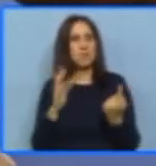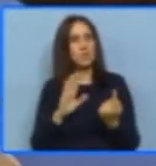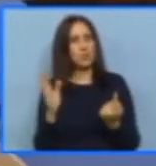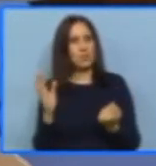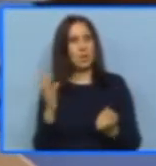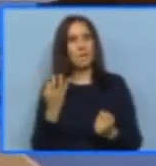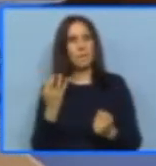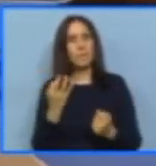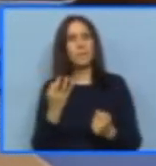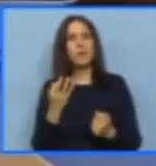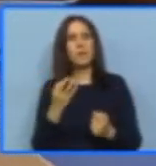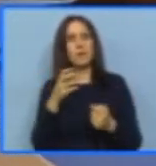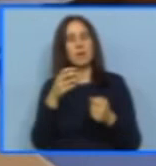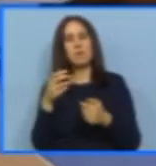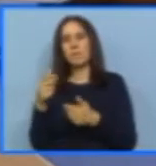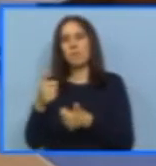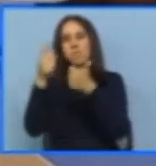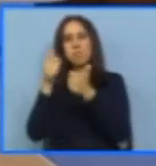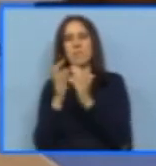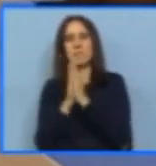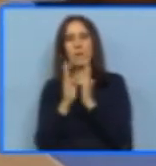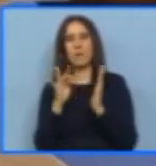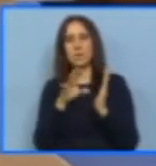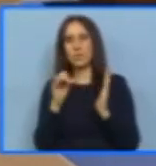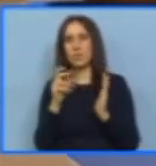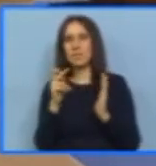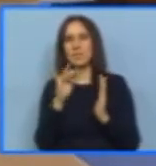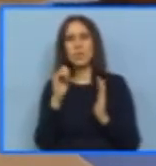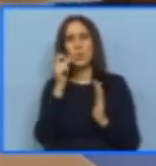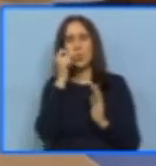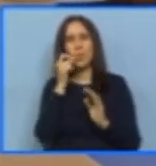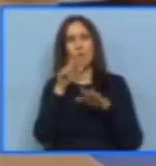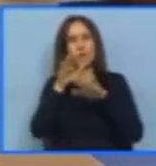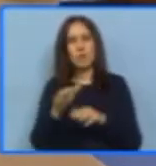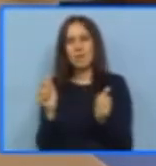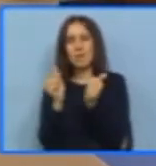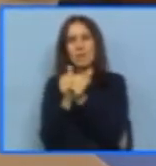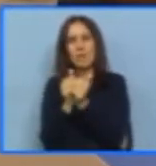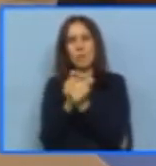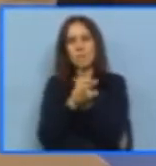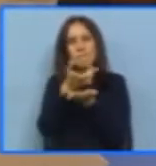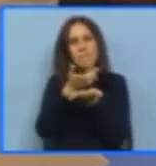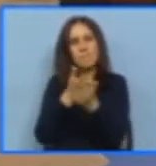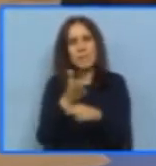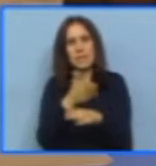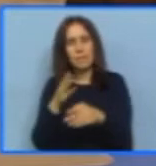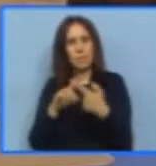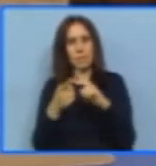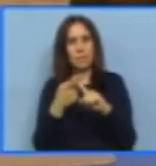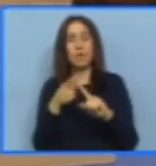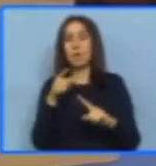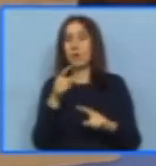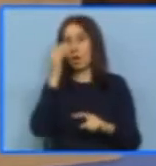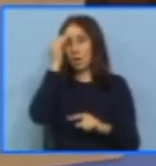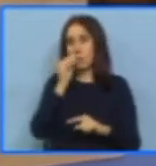vi colocado ao lado do ícone de São Francisco de Assis, com o Sheik, quando ele foi de propósito falar com ele no tempo das Cruzadas, que aliás tinha sido desaconselhado